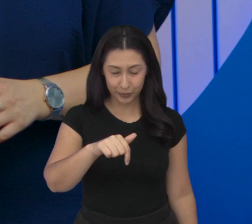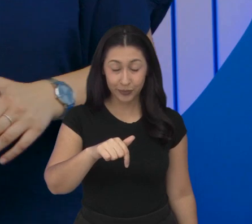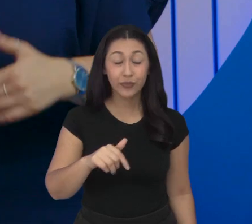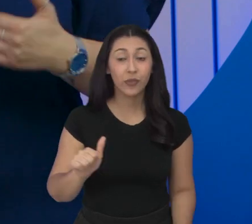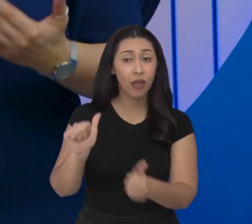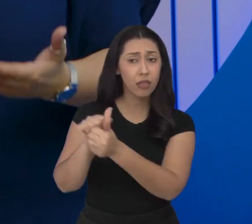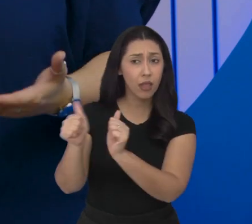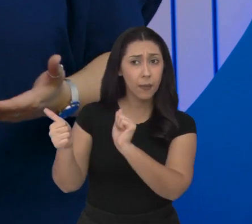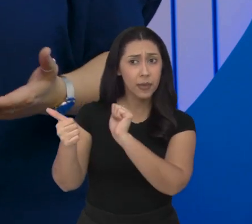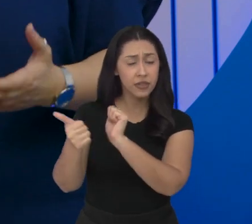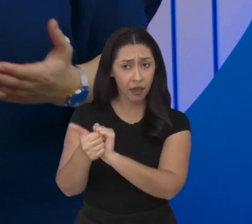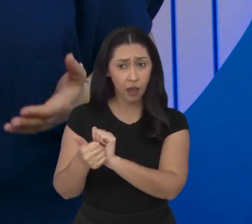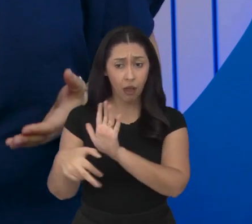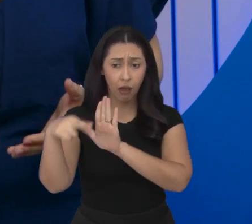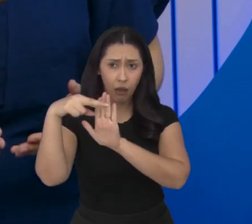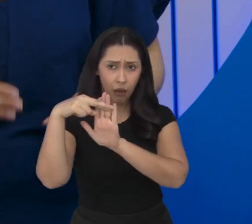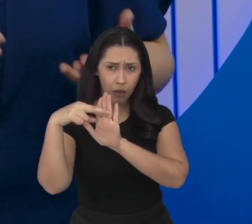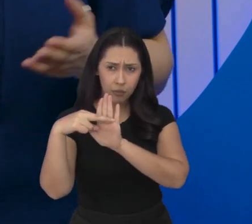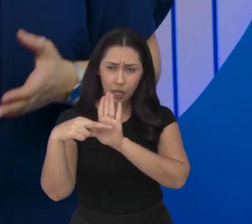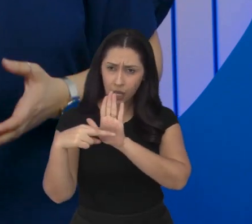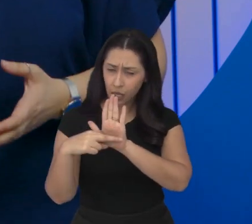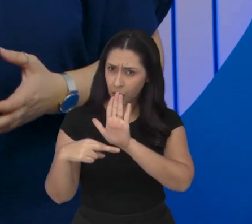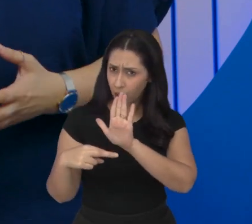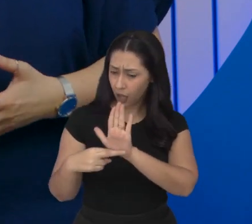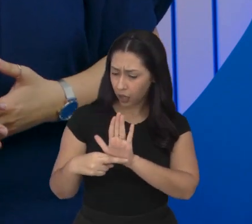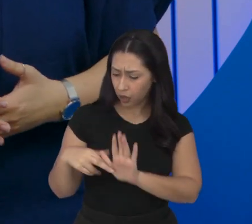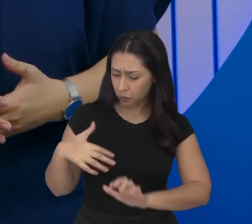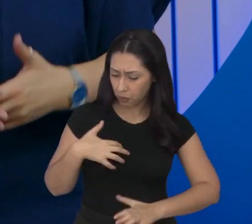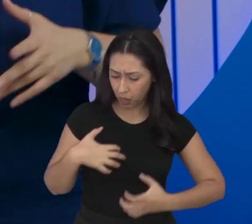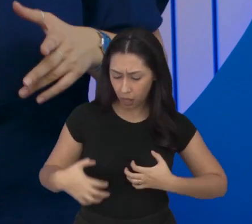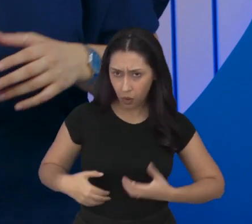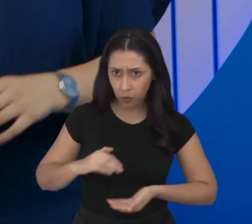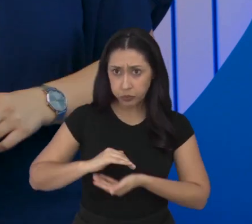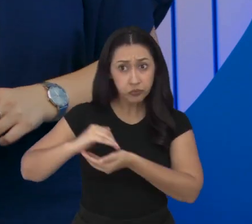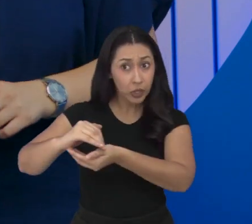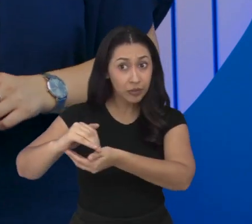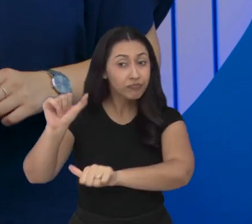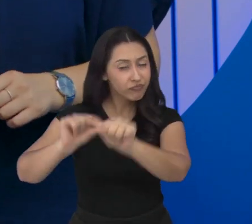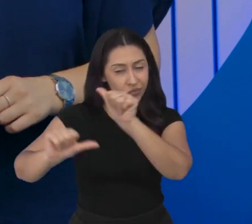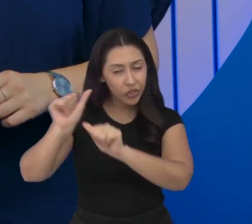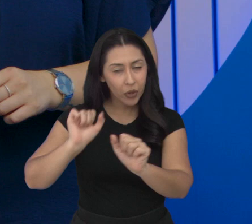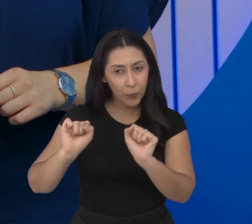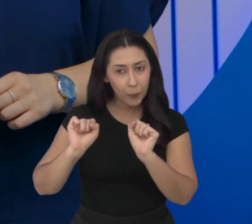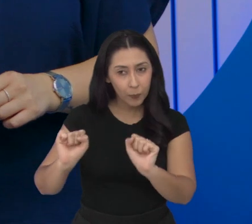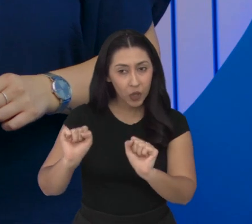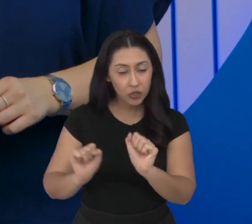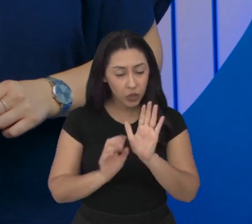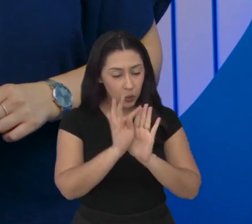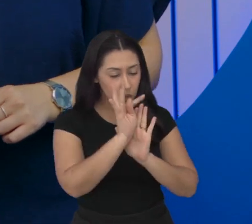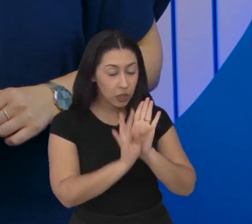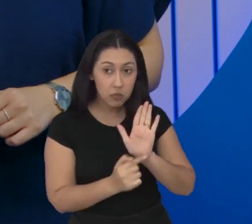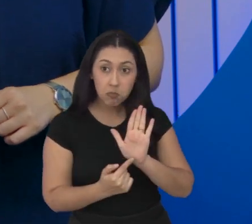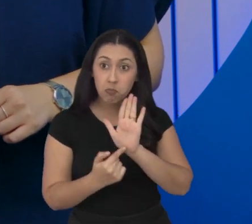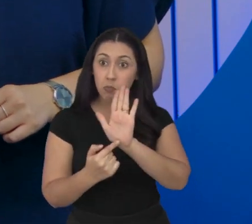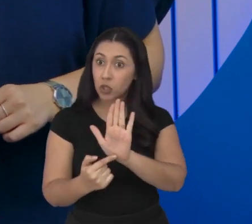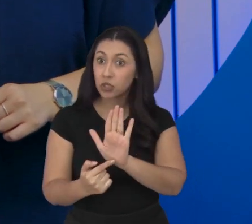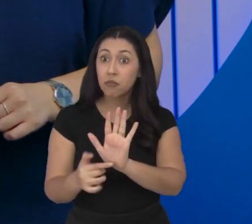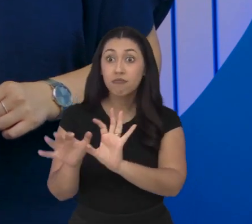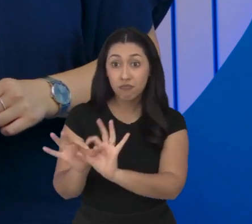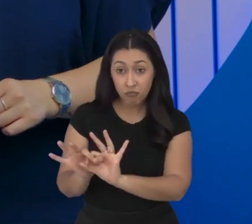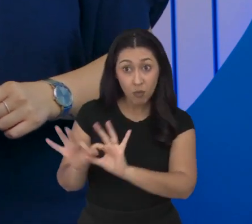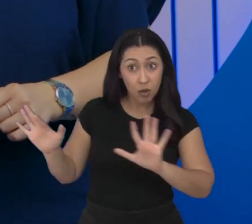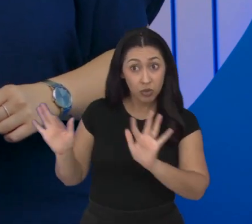1997. Com a atualização, os critérios e as regras para a doação de órgãos podem mudar. O texto preliminar aborda aspectos como